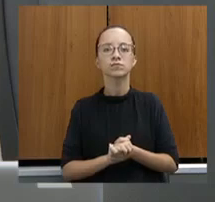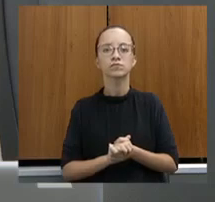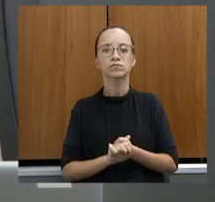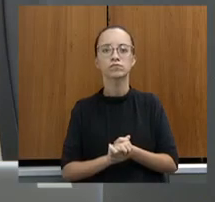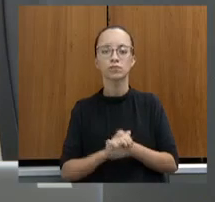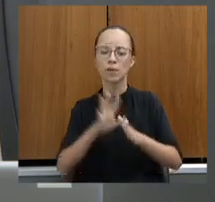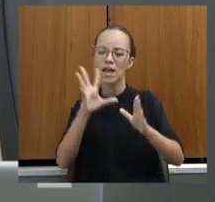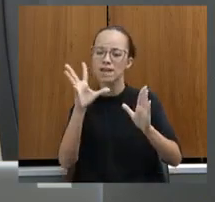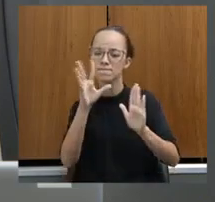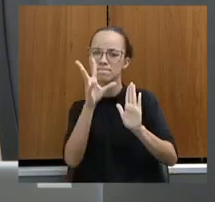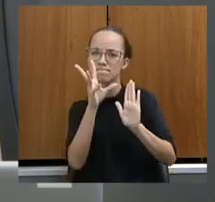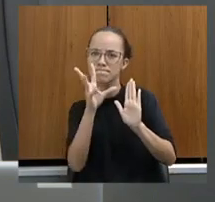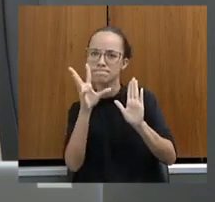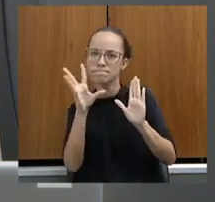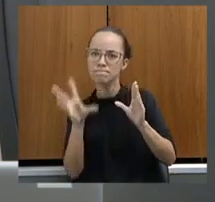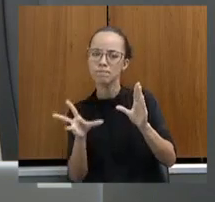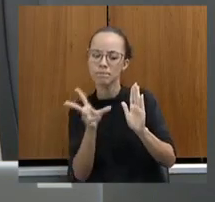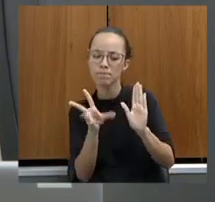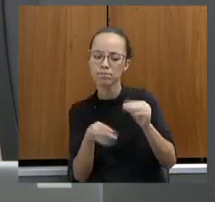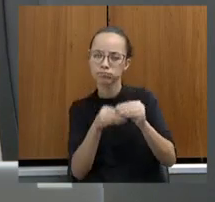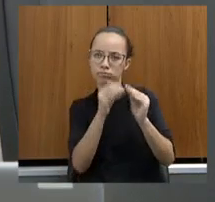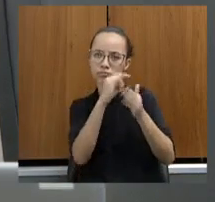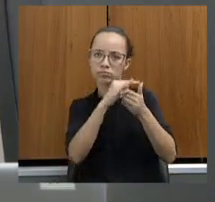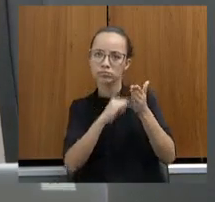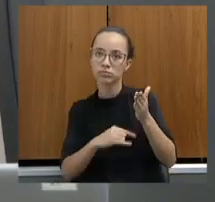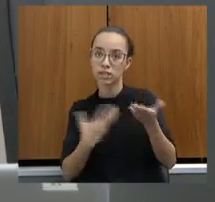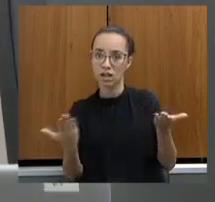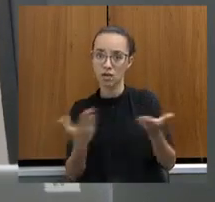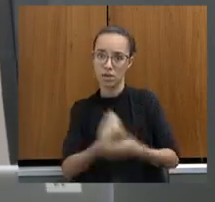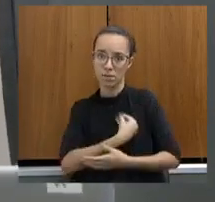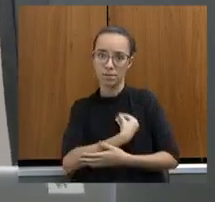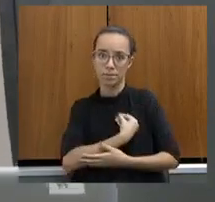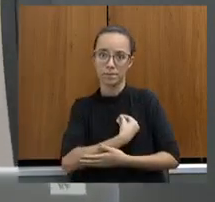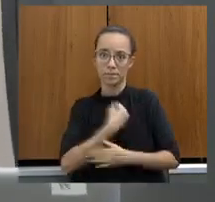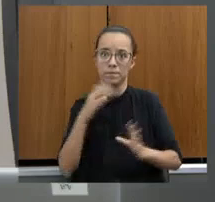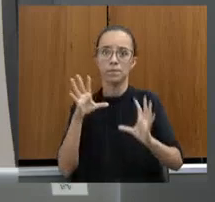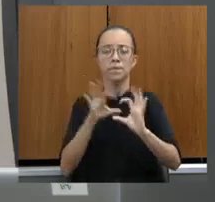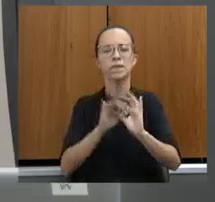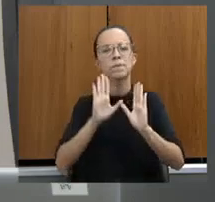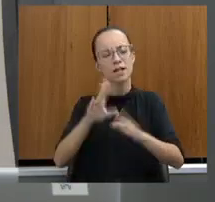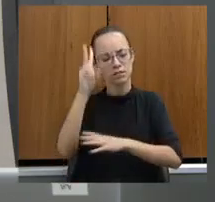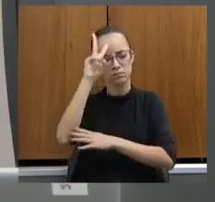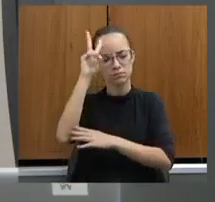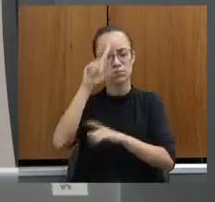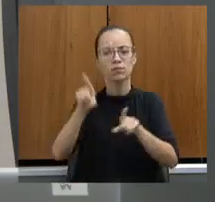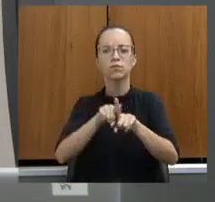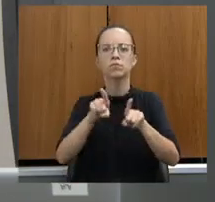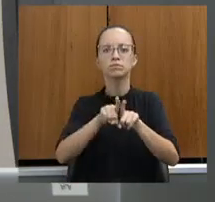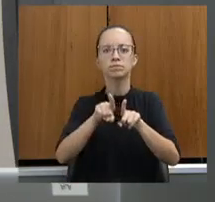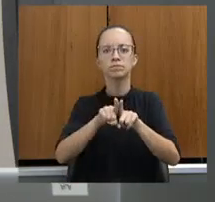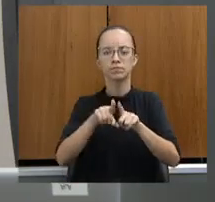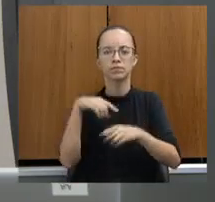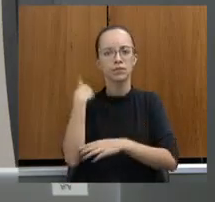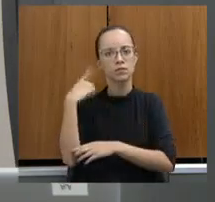constitucional para que tivéssemos foi aprovada hoje faz parte da Constituição mas lembrando também né